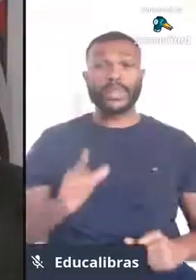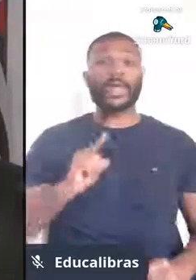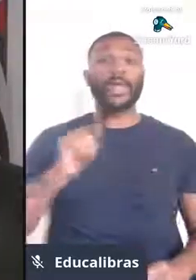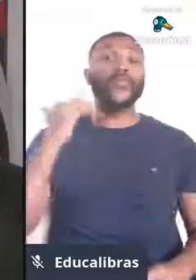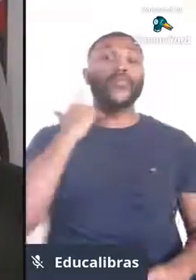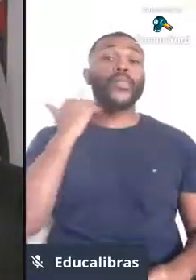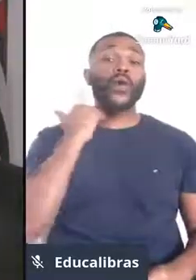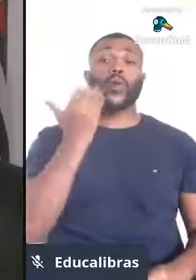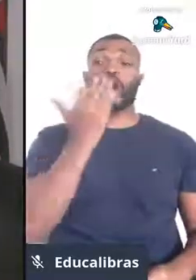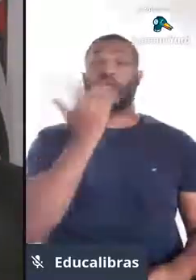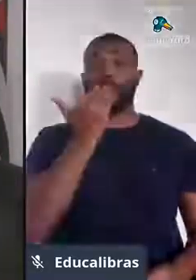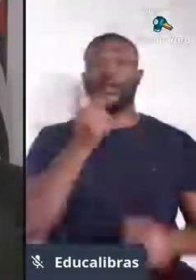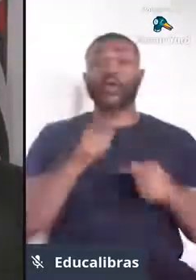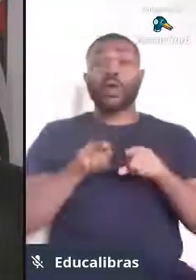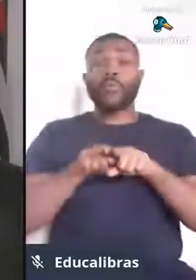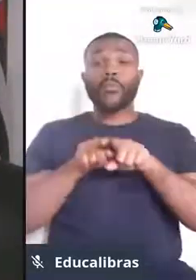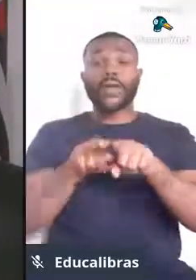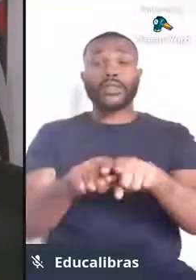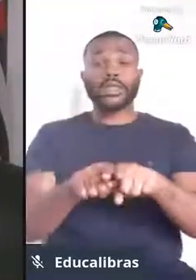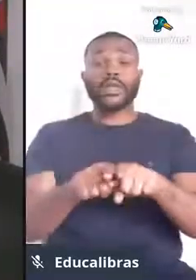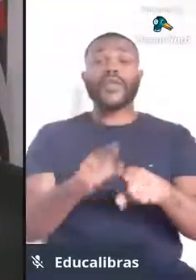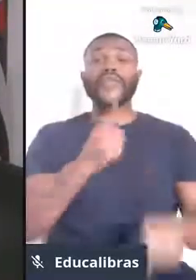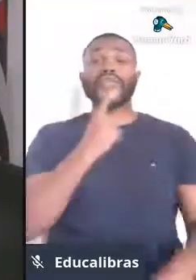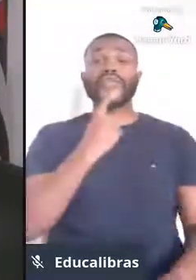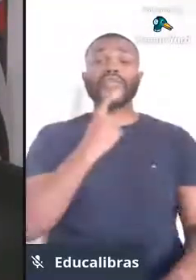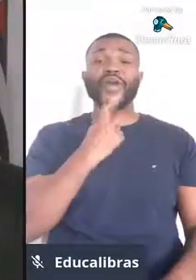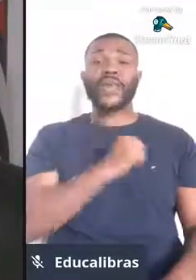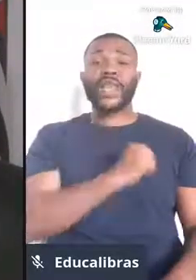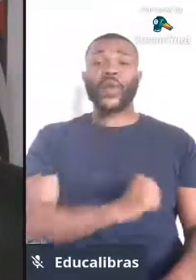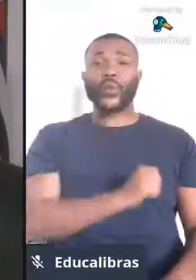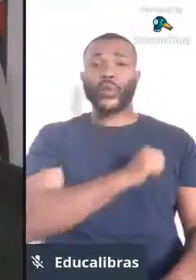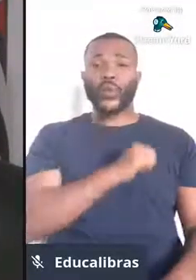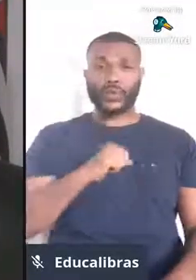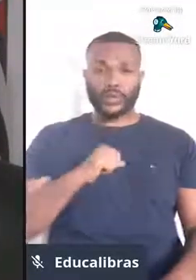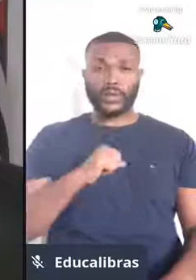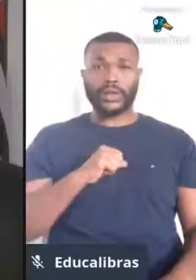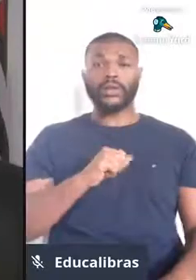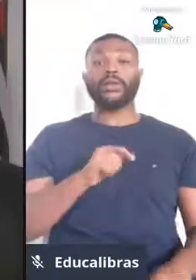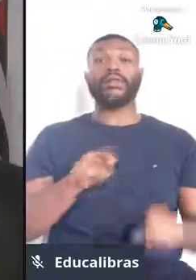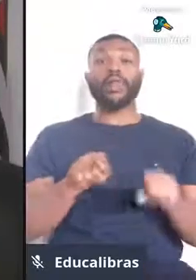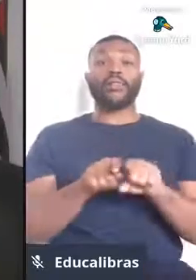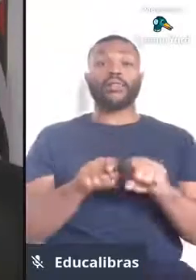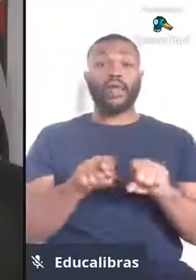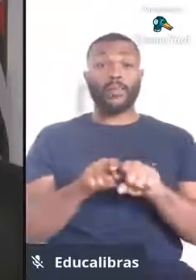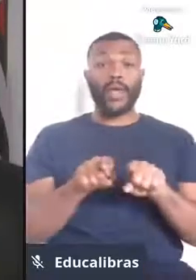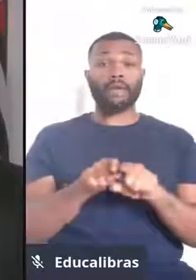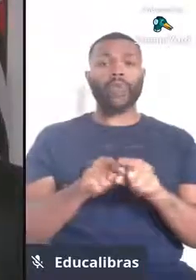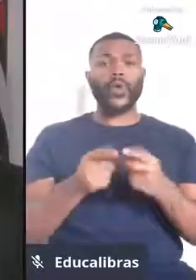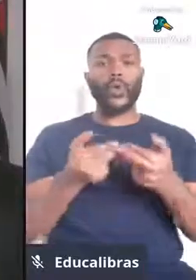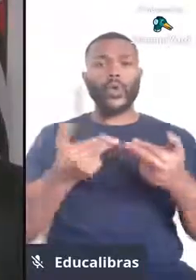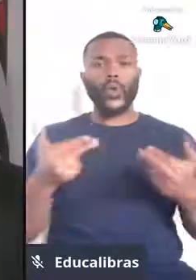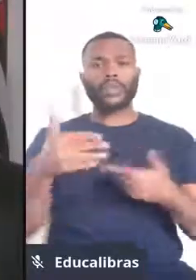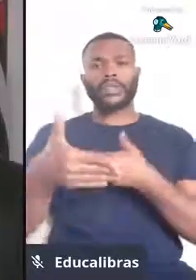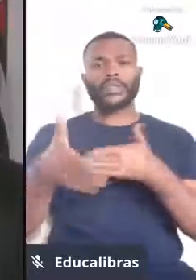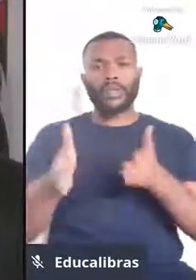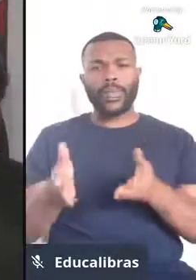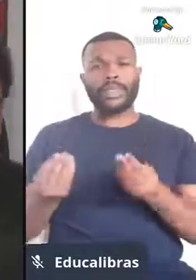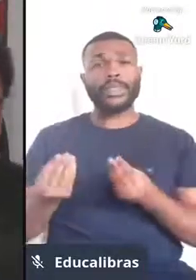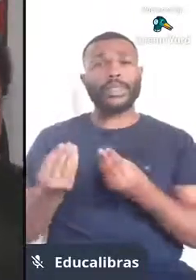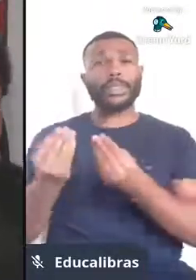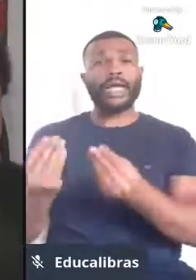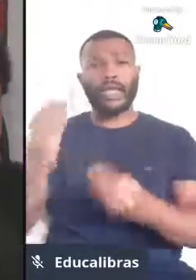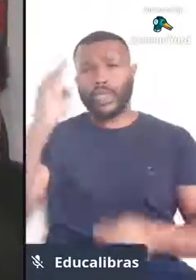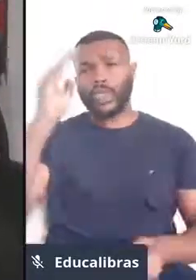parceria com a Cruz Vermelha, para que essas cestas básicas ou esses kits de higiene sejam distribuídos diretamente para a população